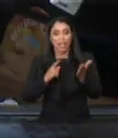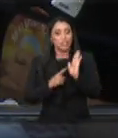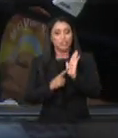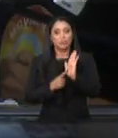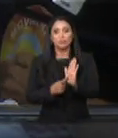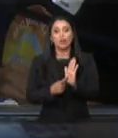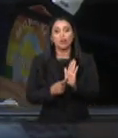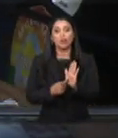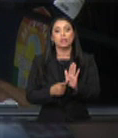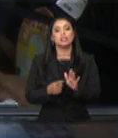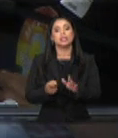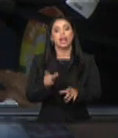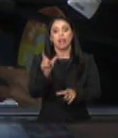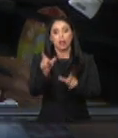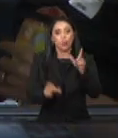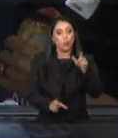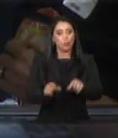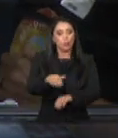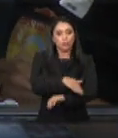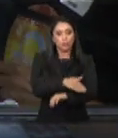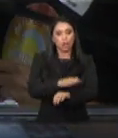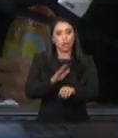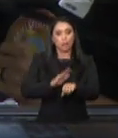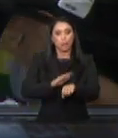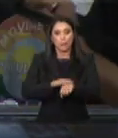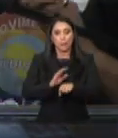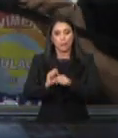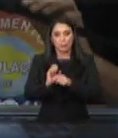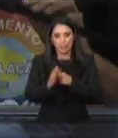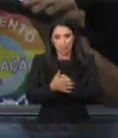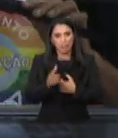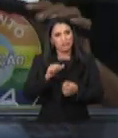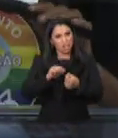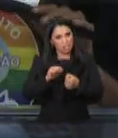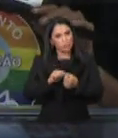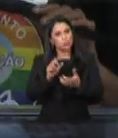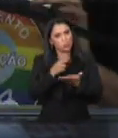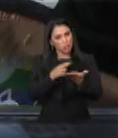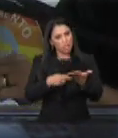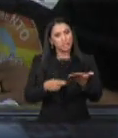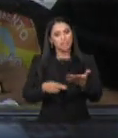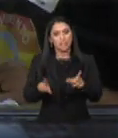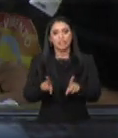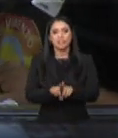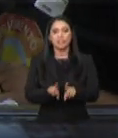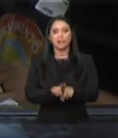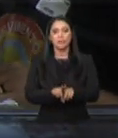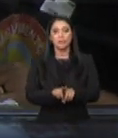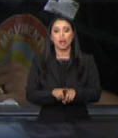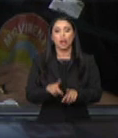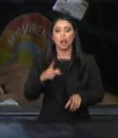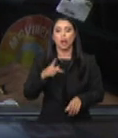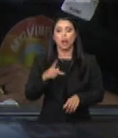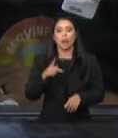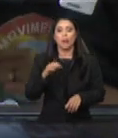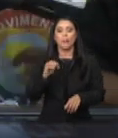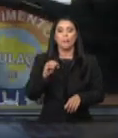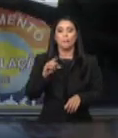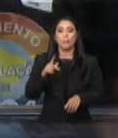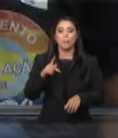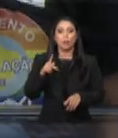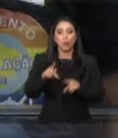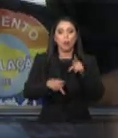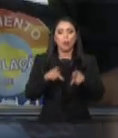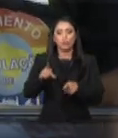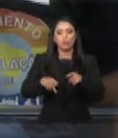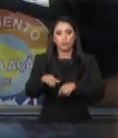da própria Rua e meia pandemia porque também somos poetas fazemos poesia e chama-se Pop Rua outras populações